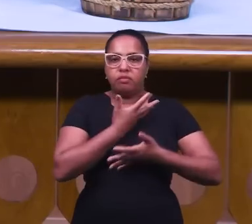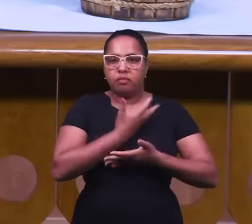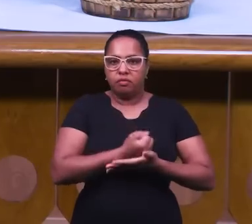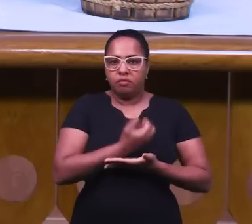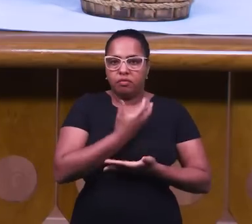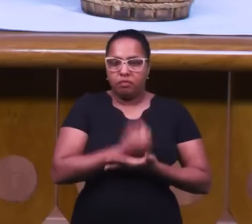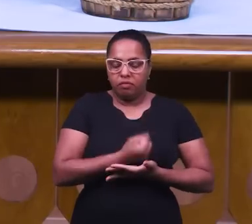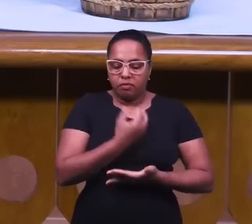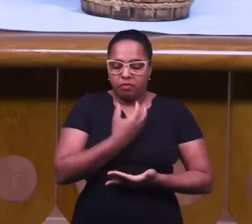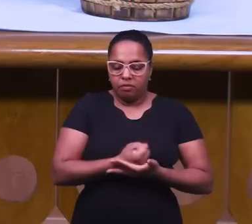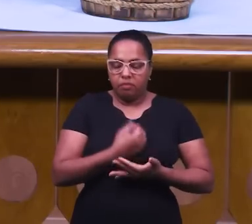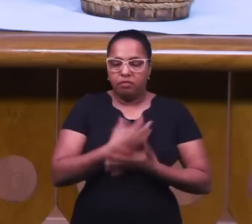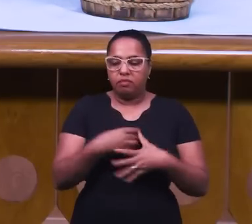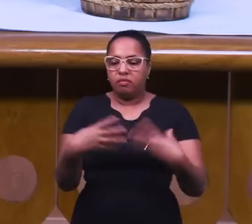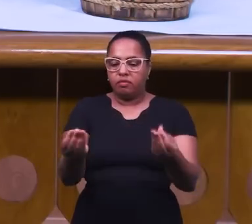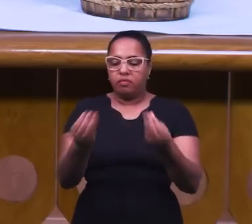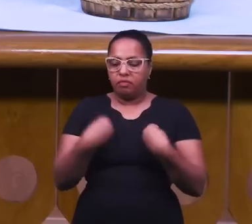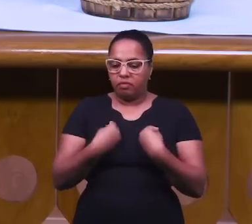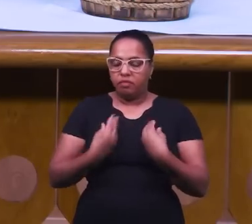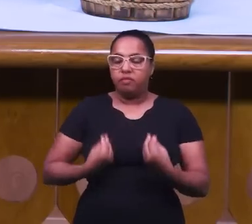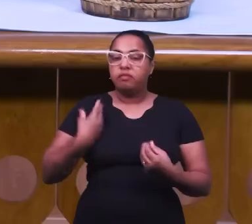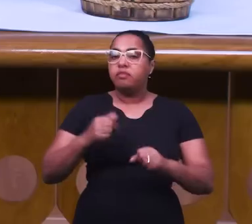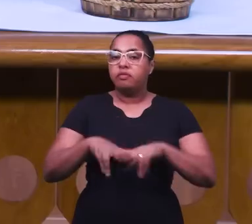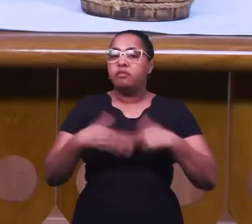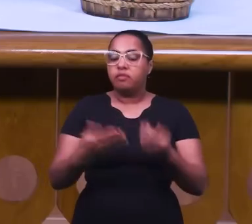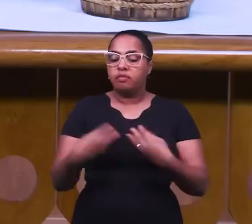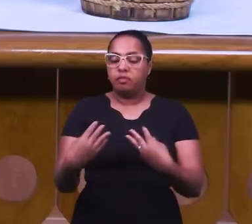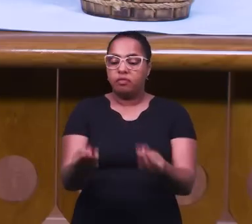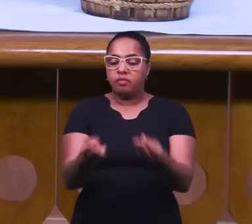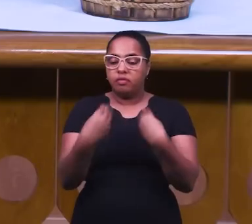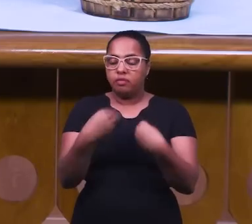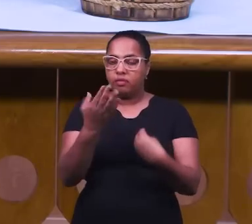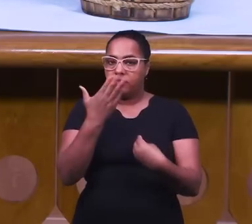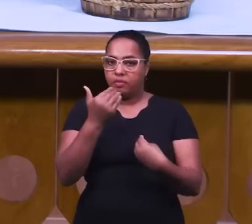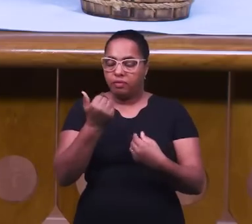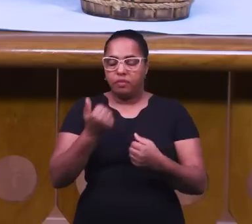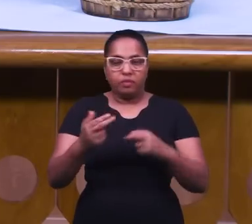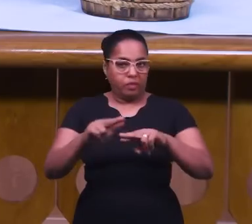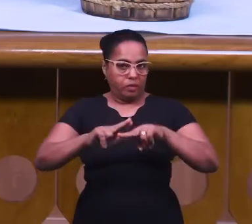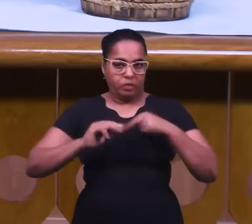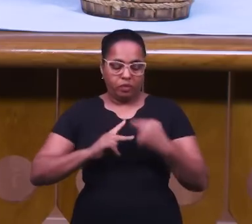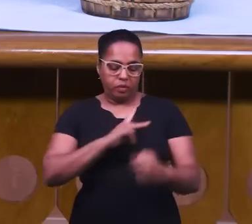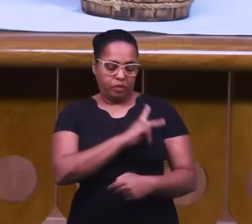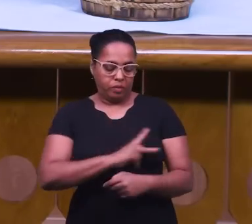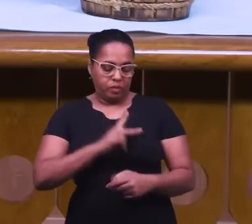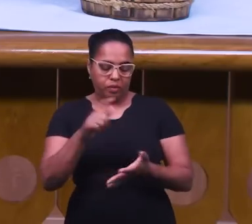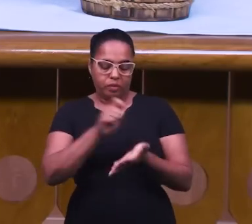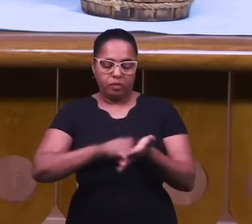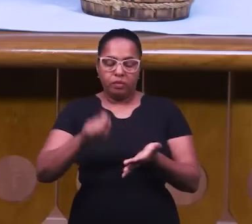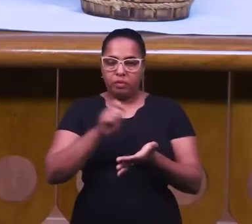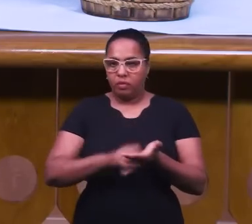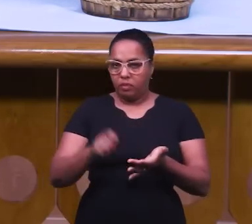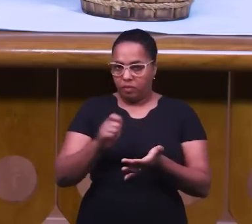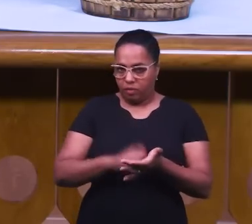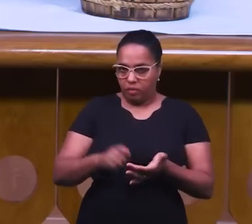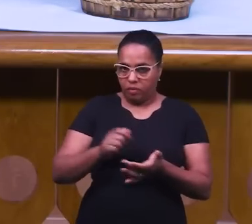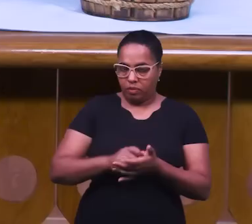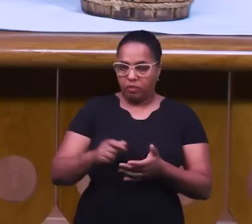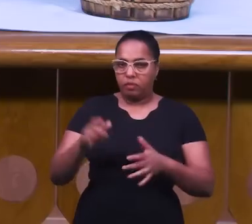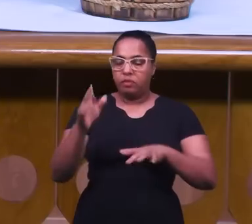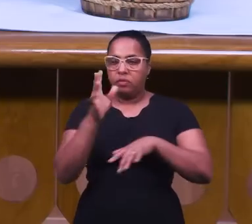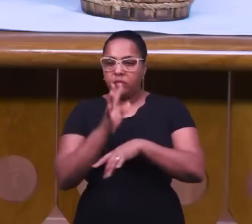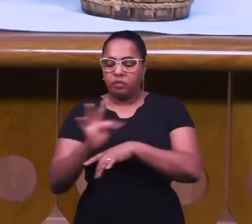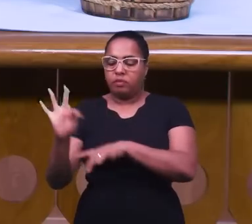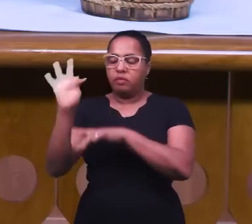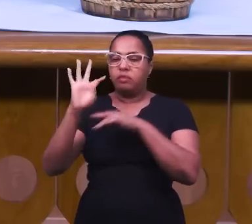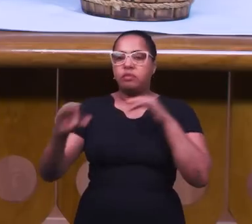purifica. Dá vida por quê? Porque ele dá alimento. É por isso que então o apóstolo Paulo, quando escreve a primeira carta aos